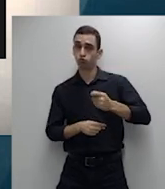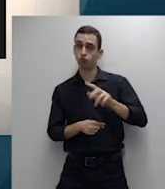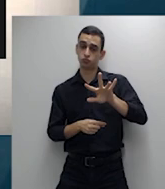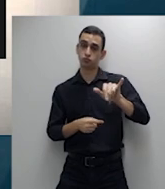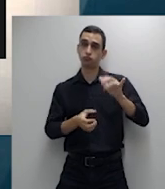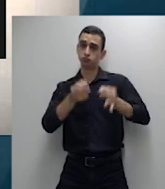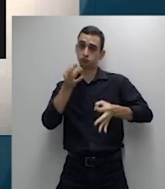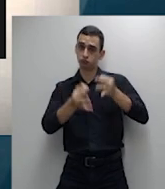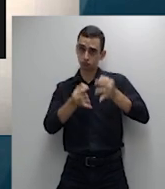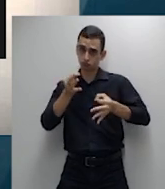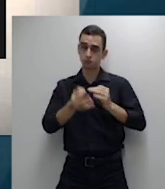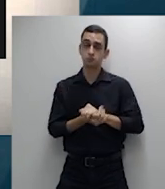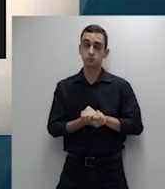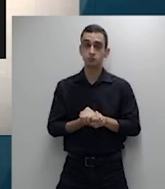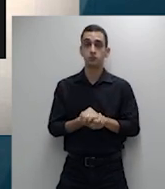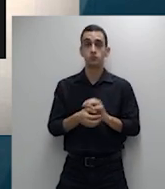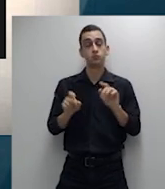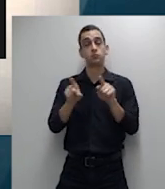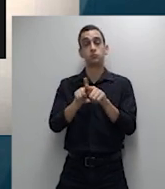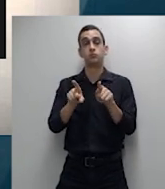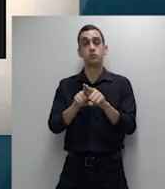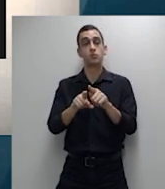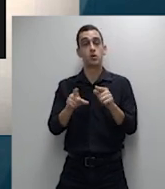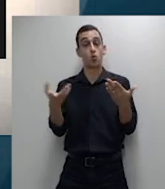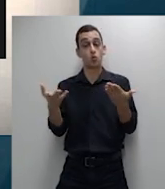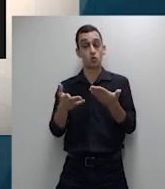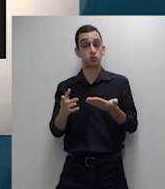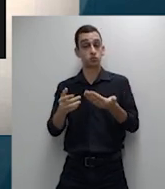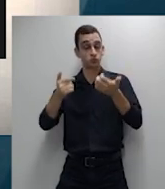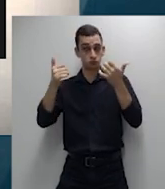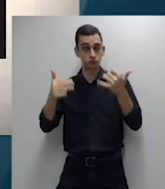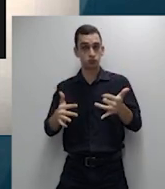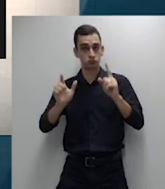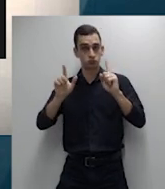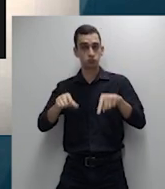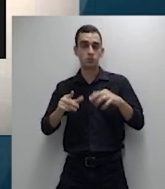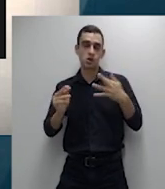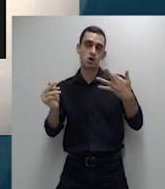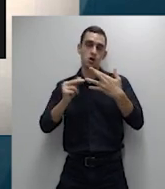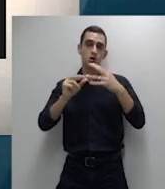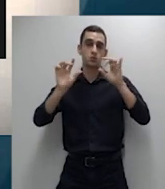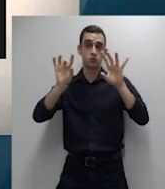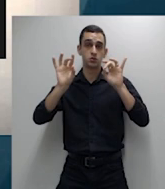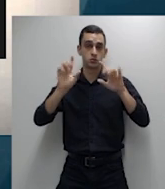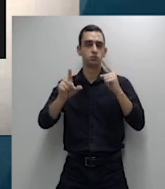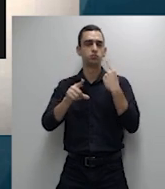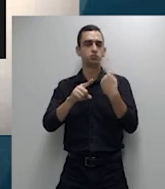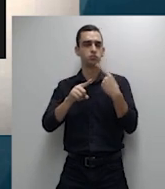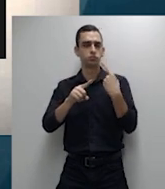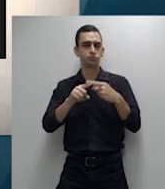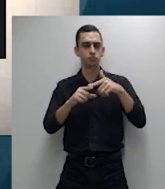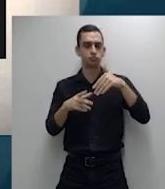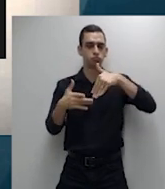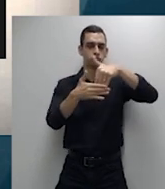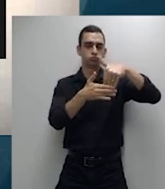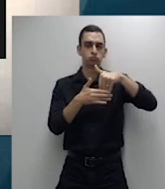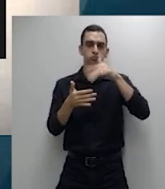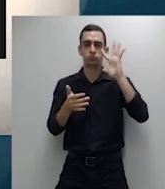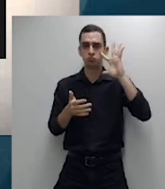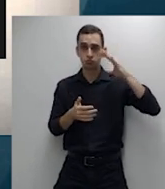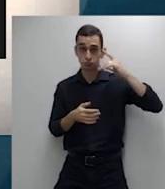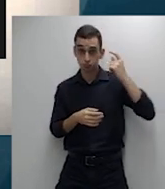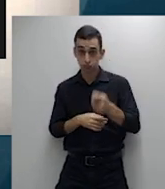apócrifa não se tratava do recurso propriamente dito pelo que consta do acordo seria atendido todos os requisitos